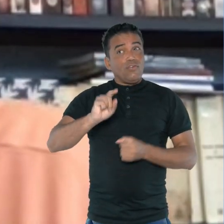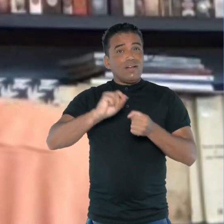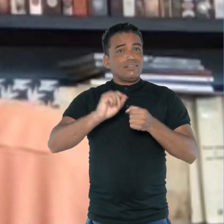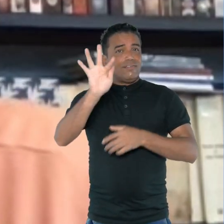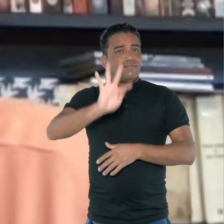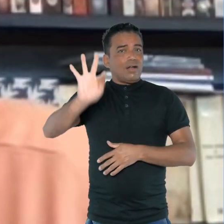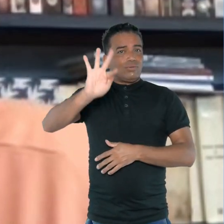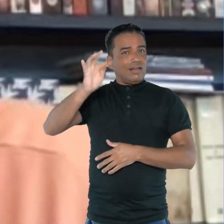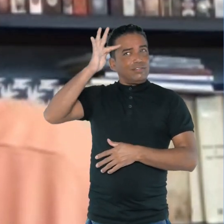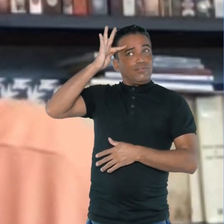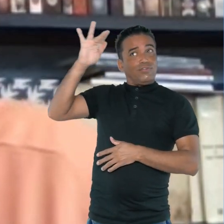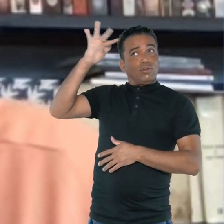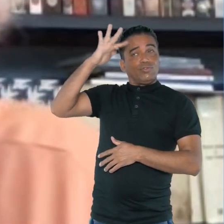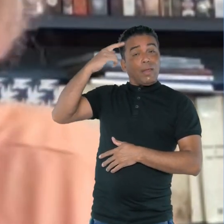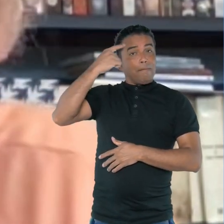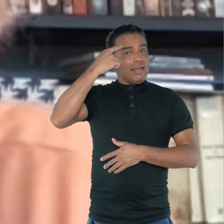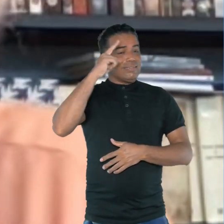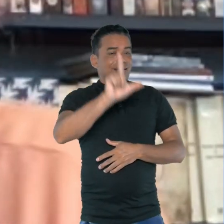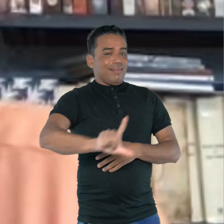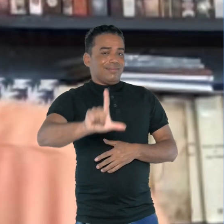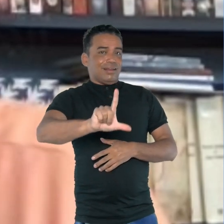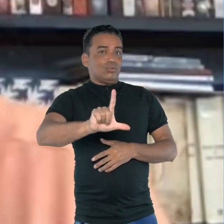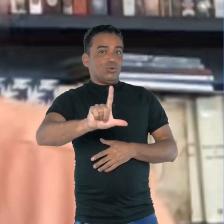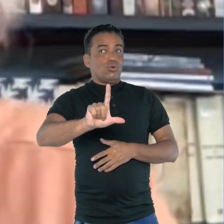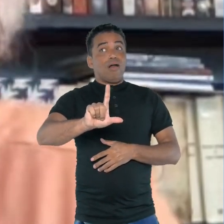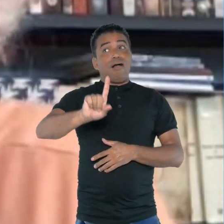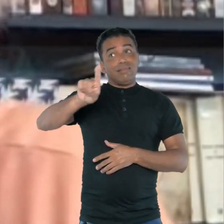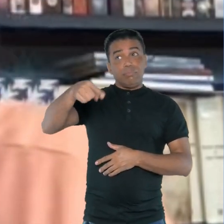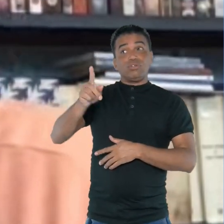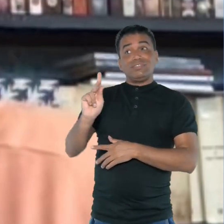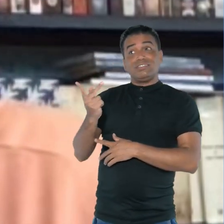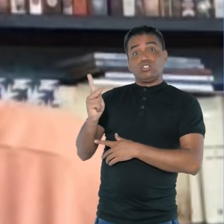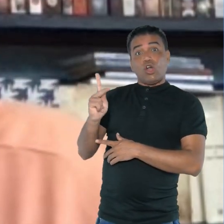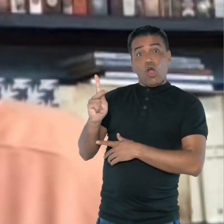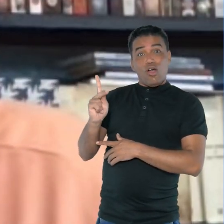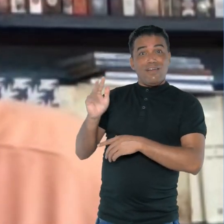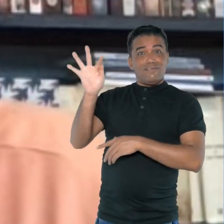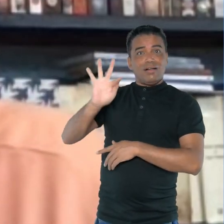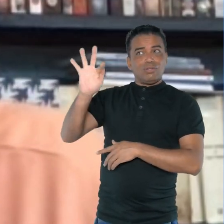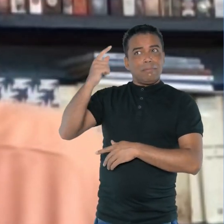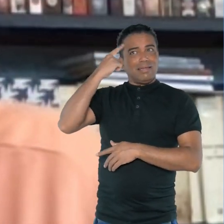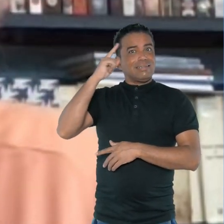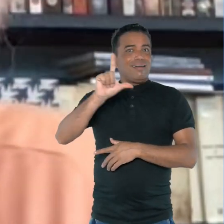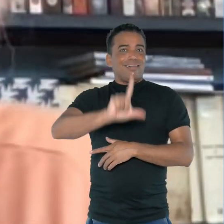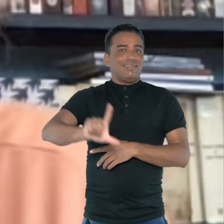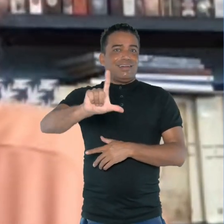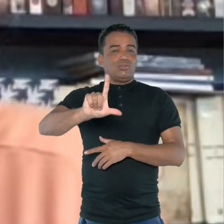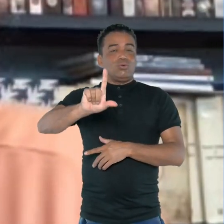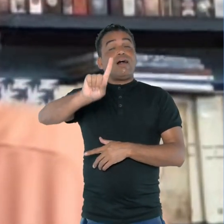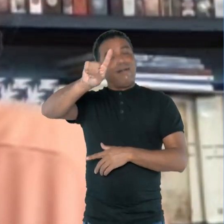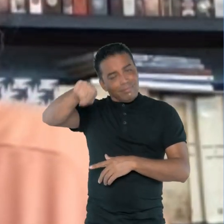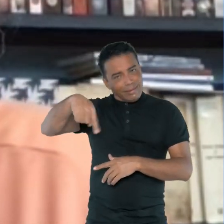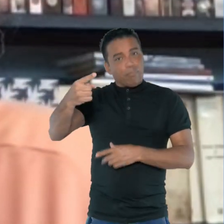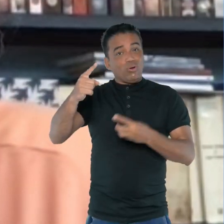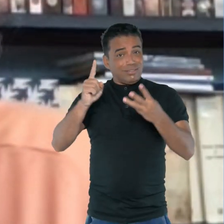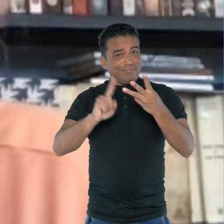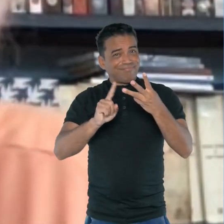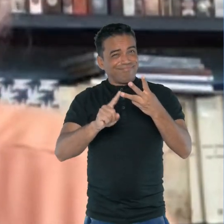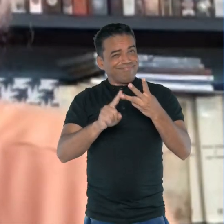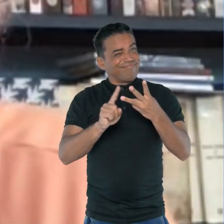filosofia pensando na literatura. Aí fiz história pensando na literatura. E logo na